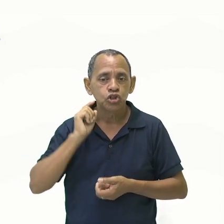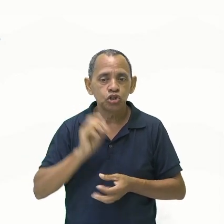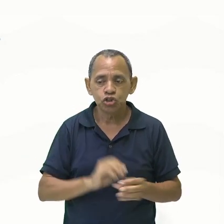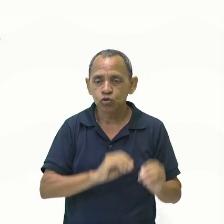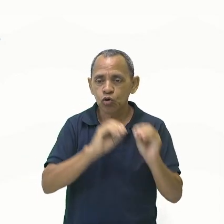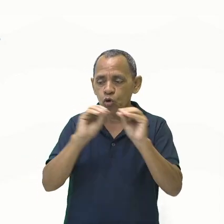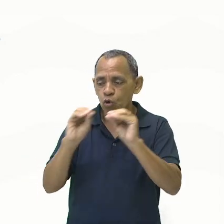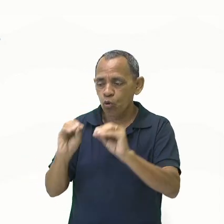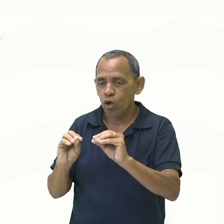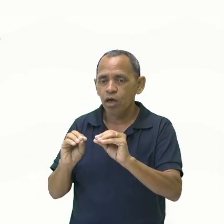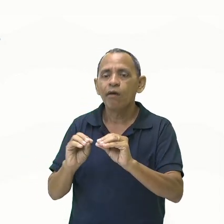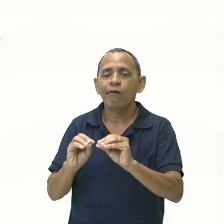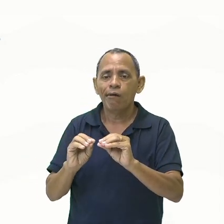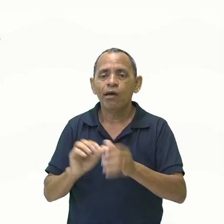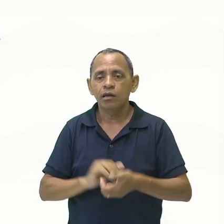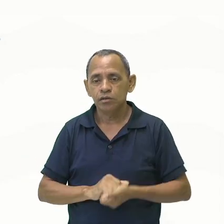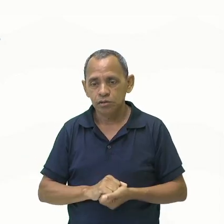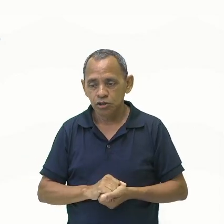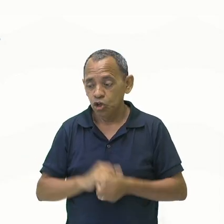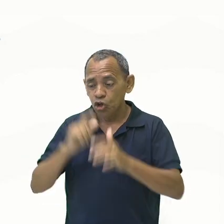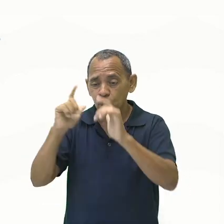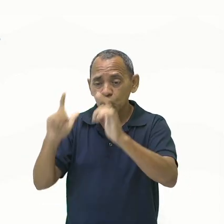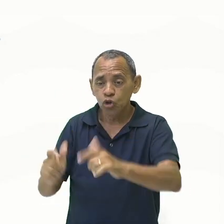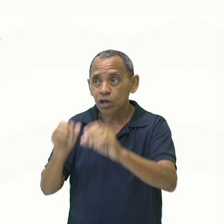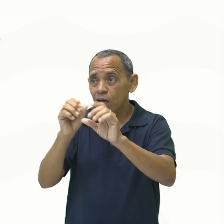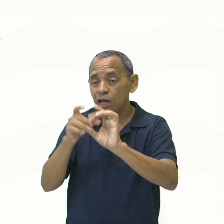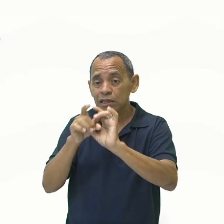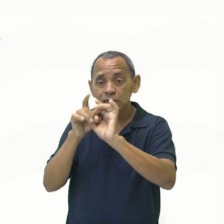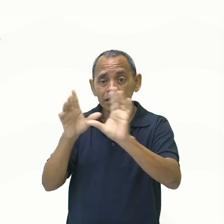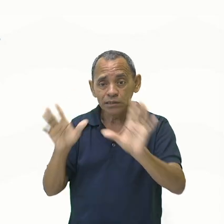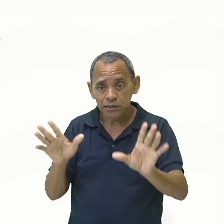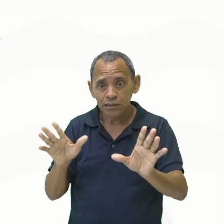obviamente, traz impactos e danos ambientais